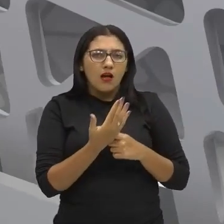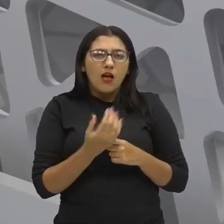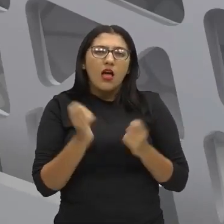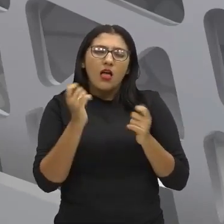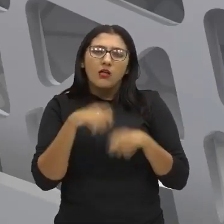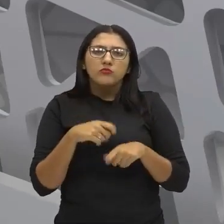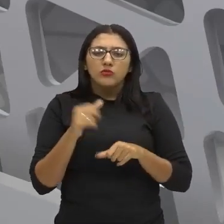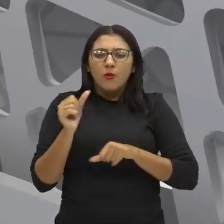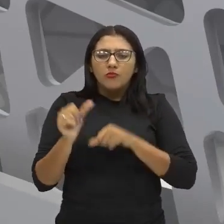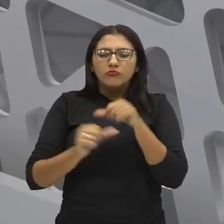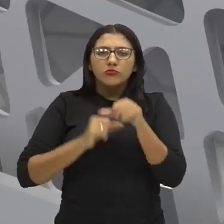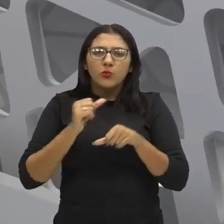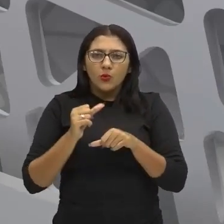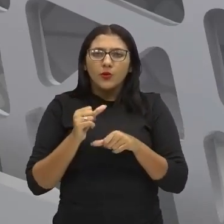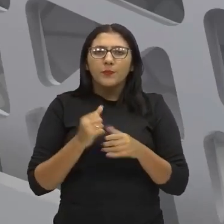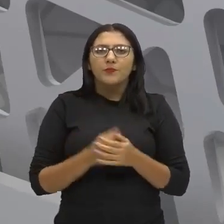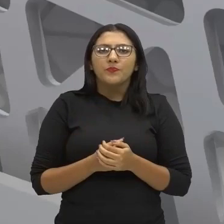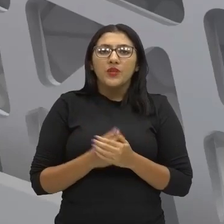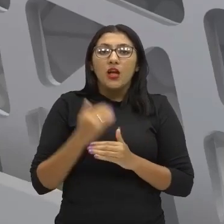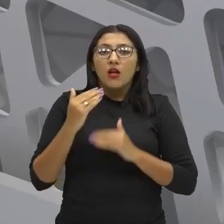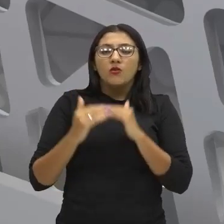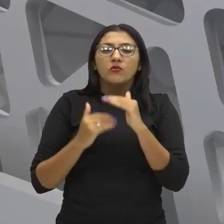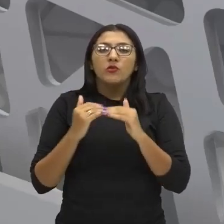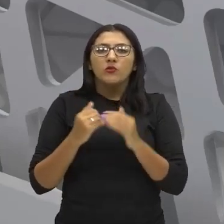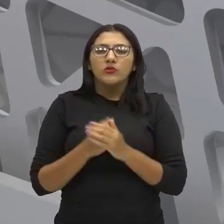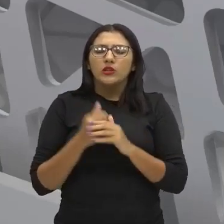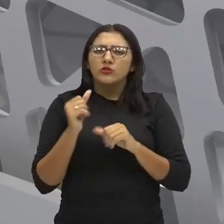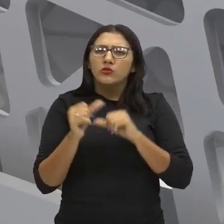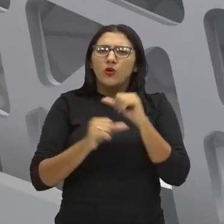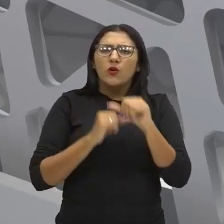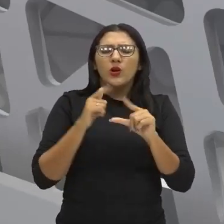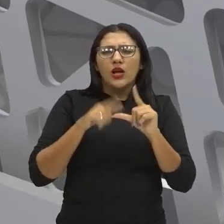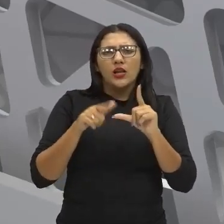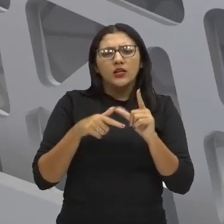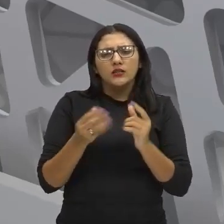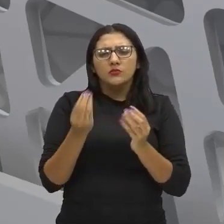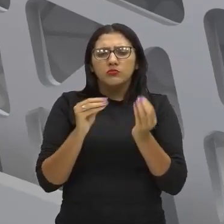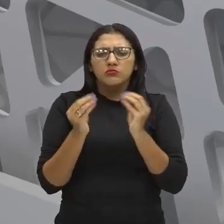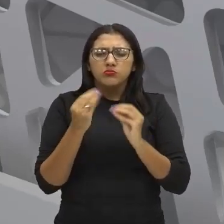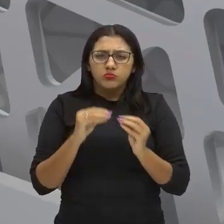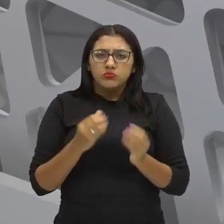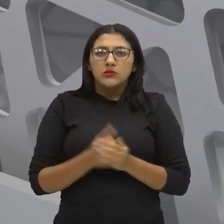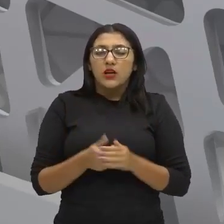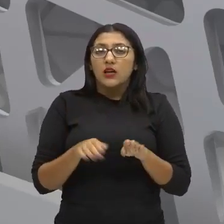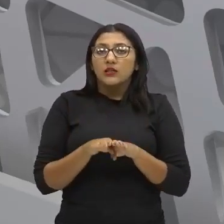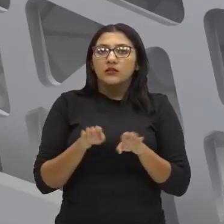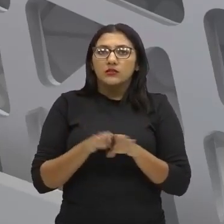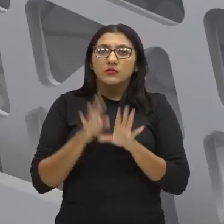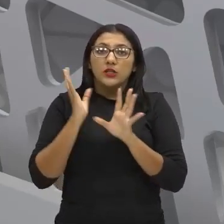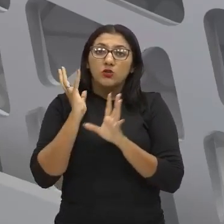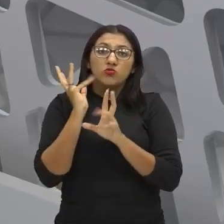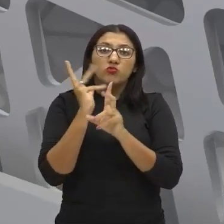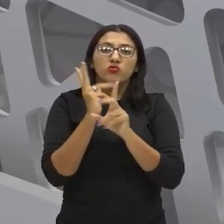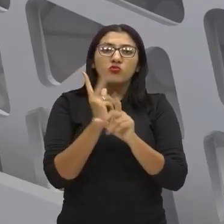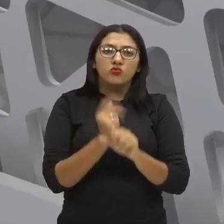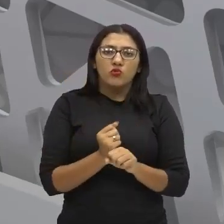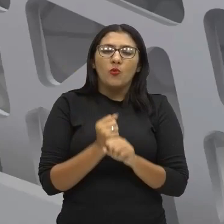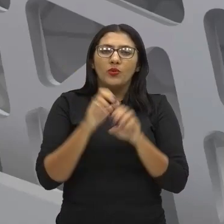trabalhamos para observar a questão da substituição e a questão da resolução